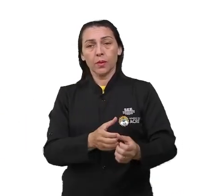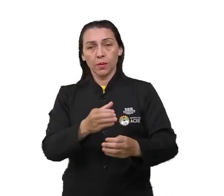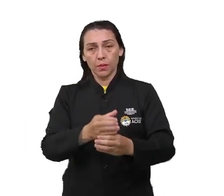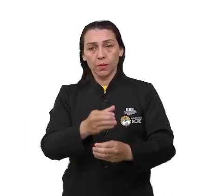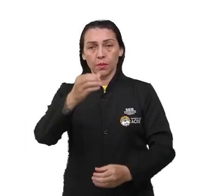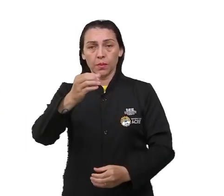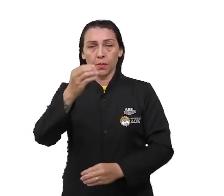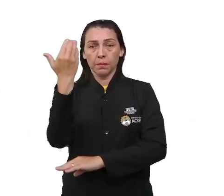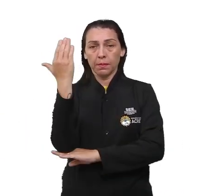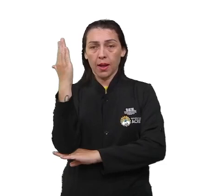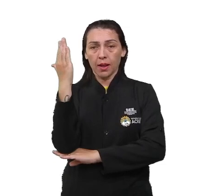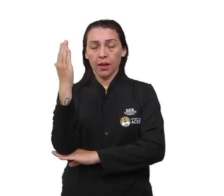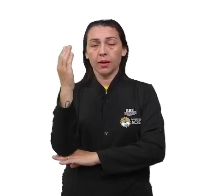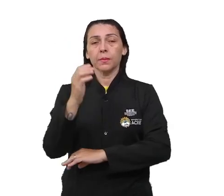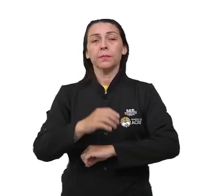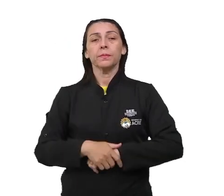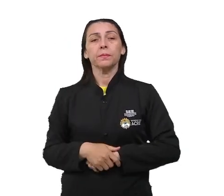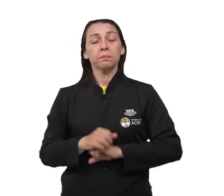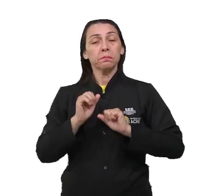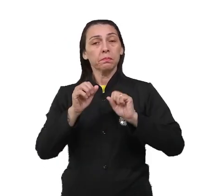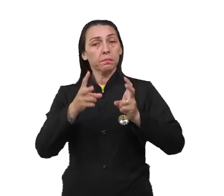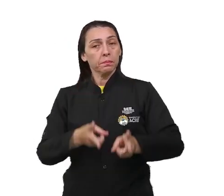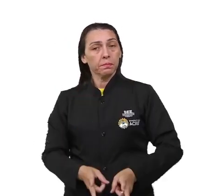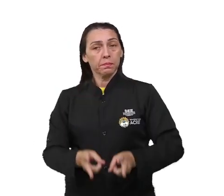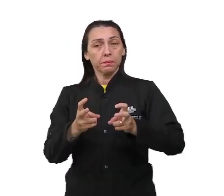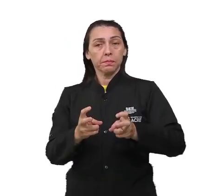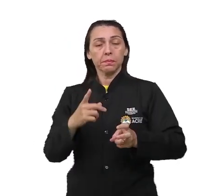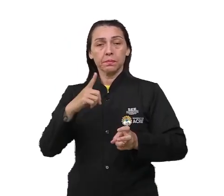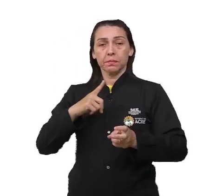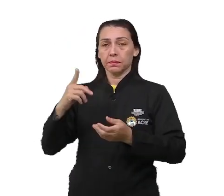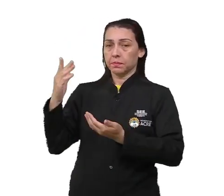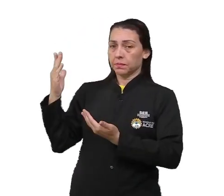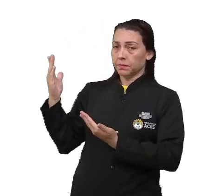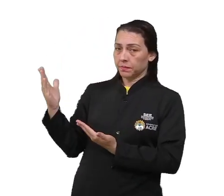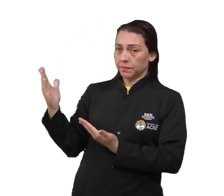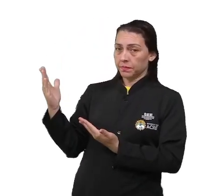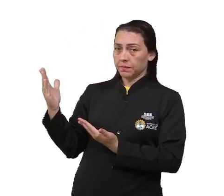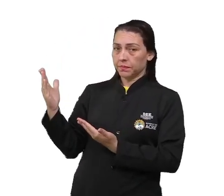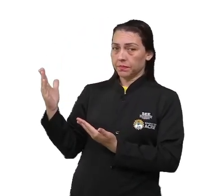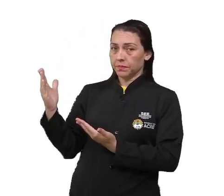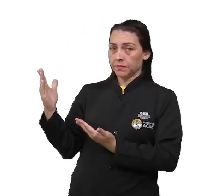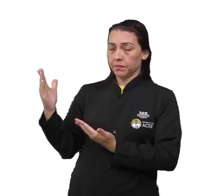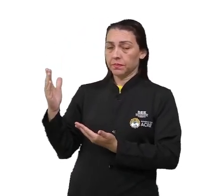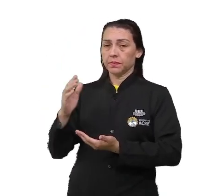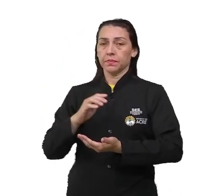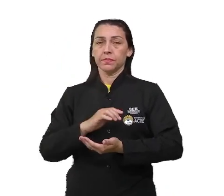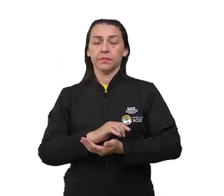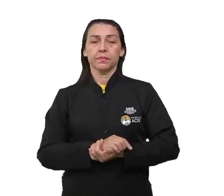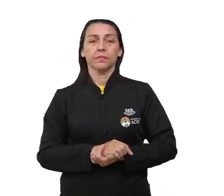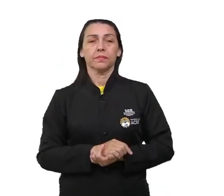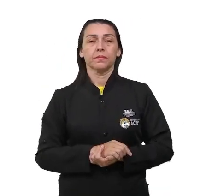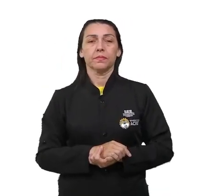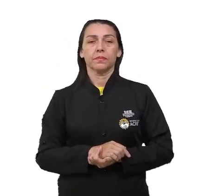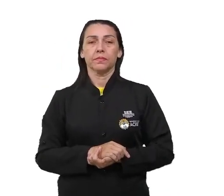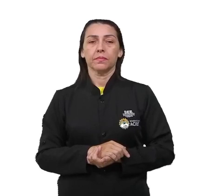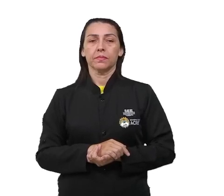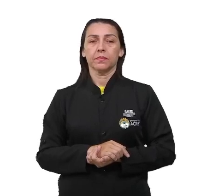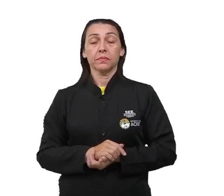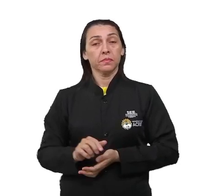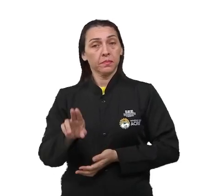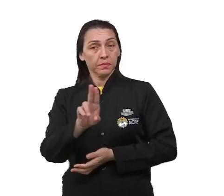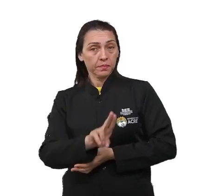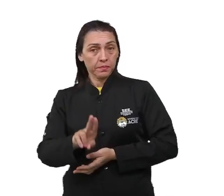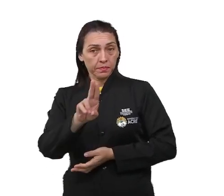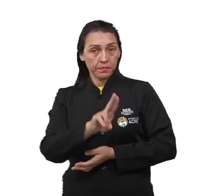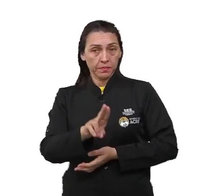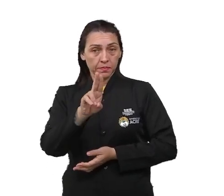bastão. Aqui na imagem vocês podem perceber que nós temos uma partida de hóquei para vocês observarem, e eles usam